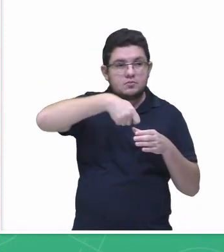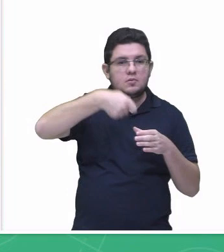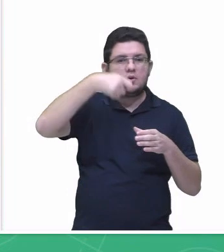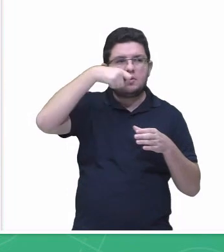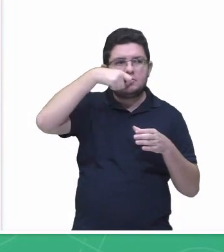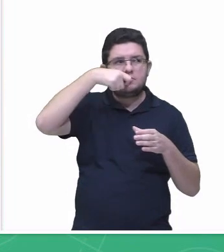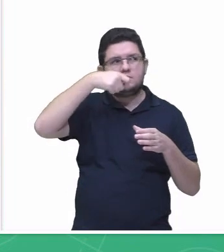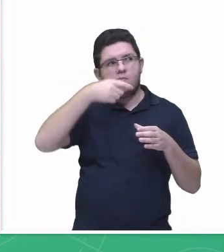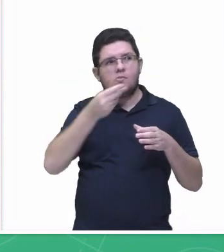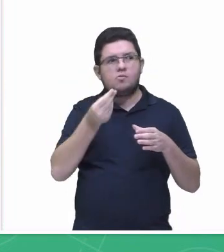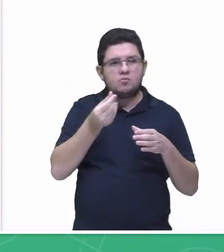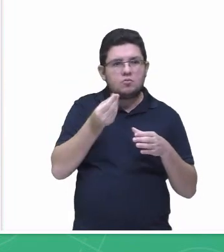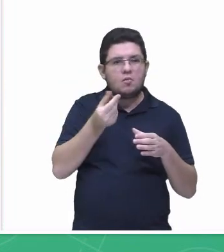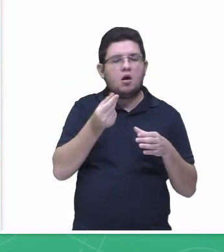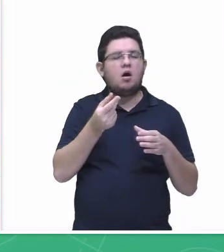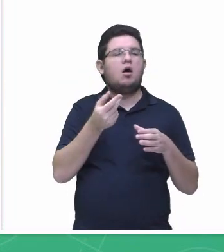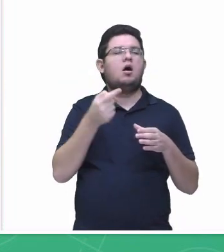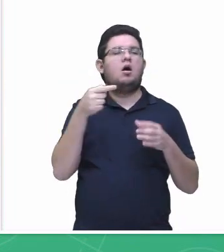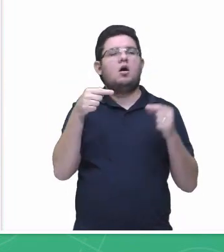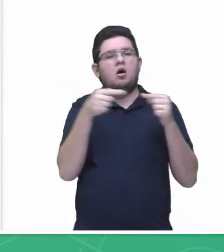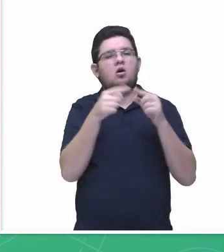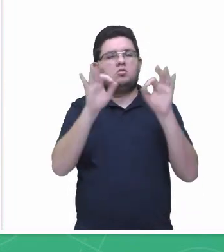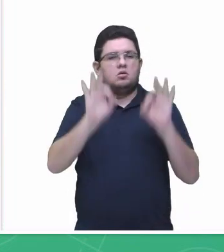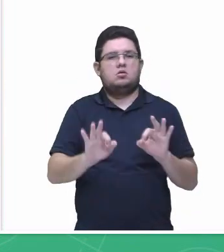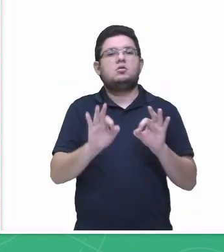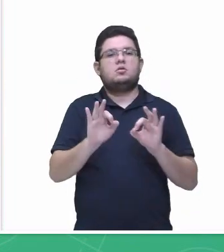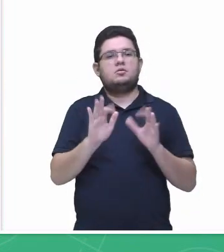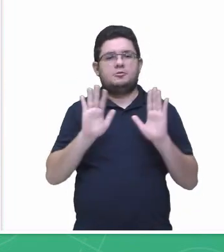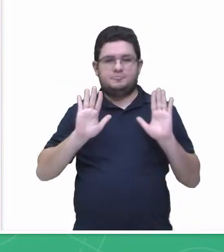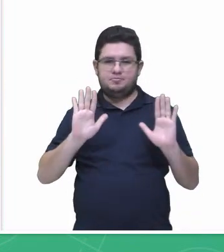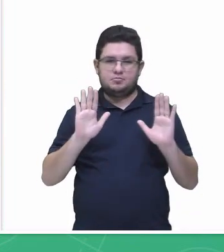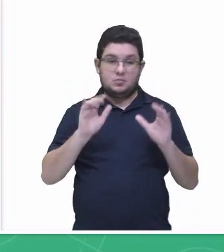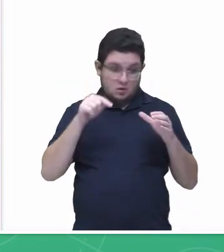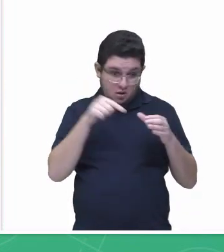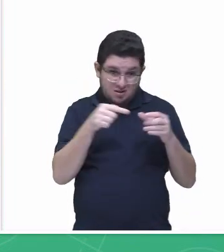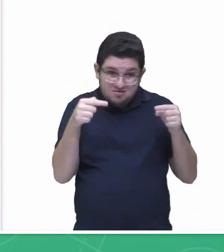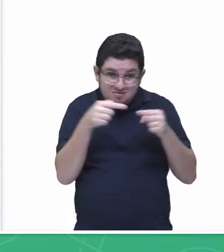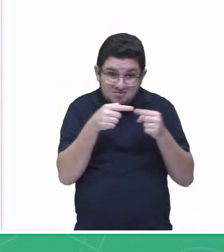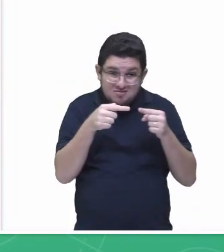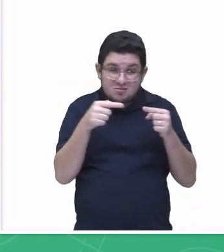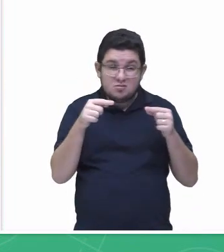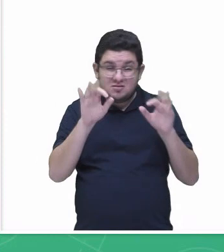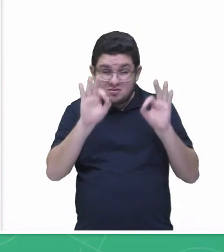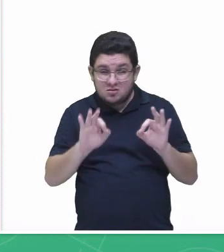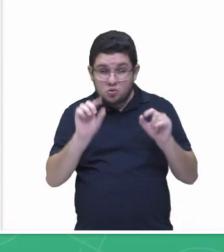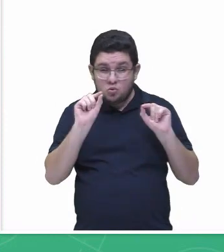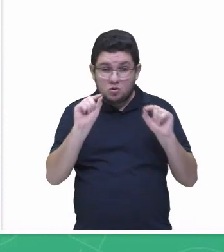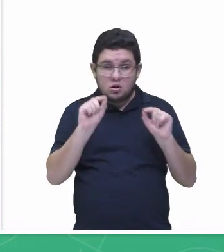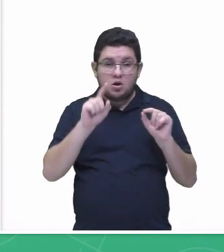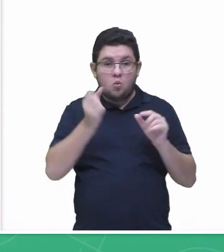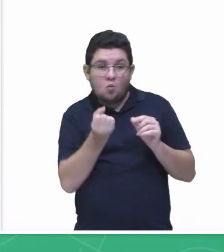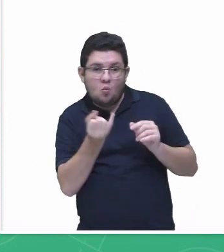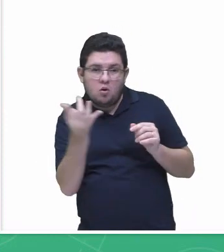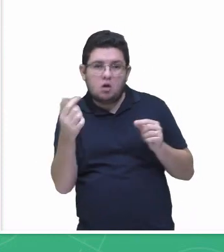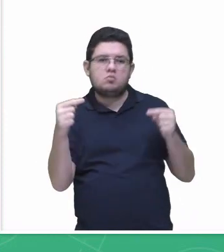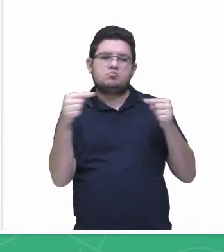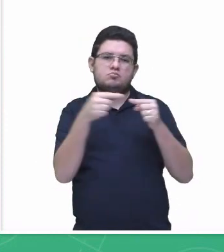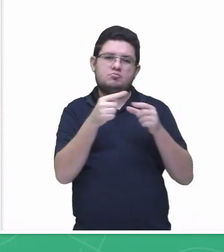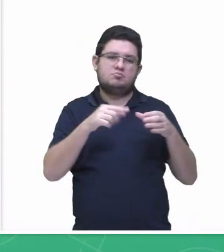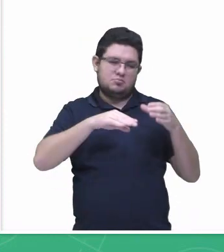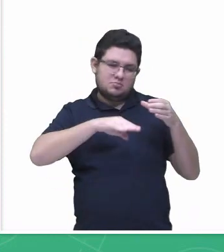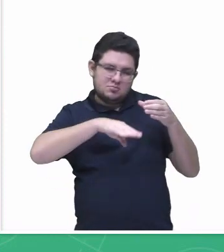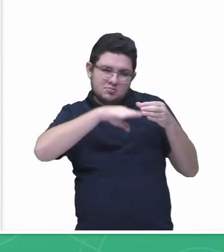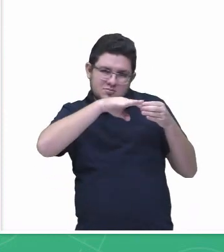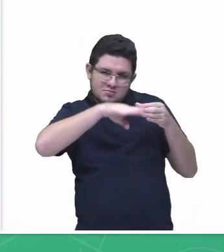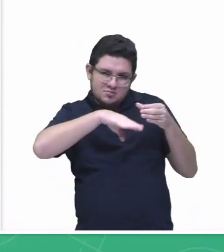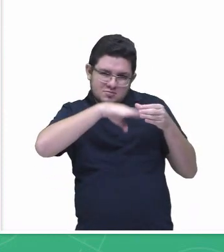está ótimo o sabor do seu cafezinho. Então quer dizer que atingiu o coeficiente de solubilidade. A partir desse momento,